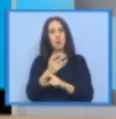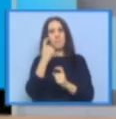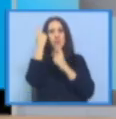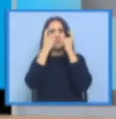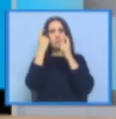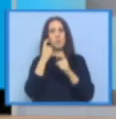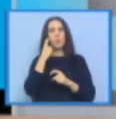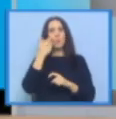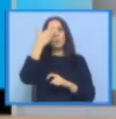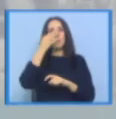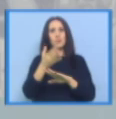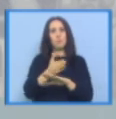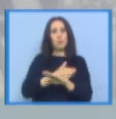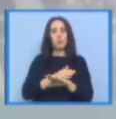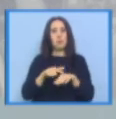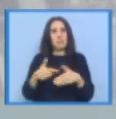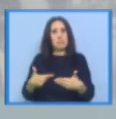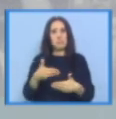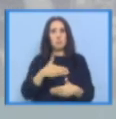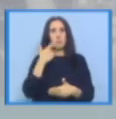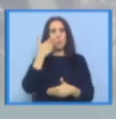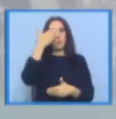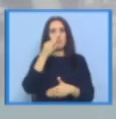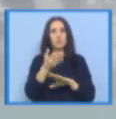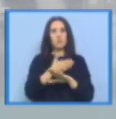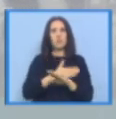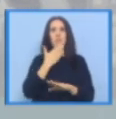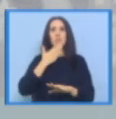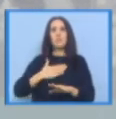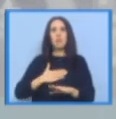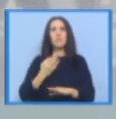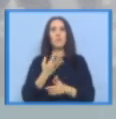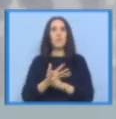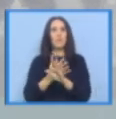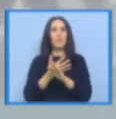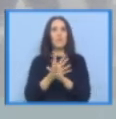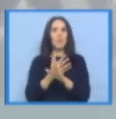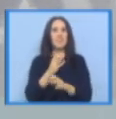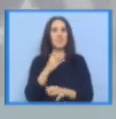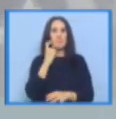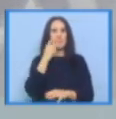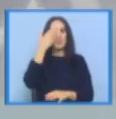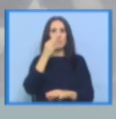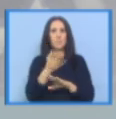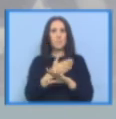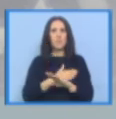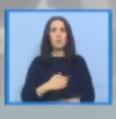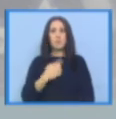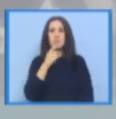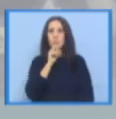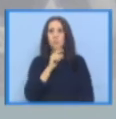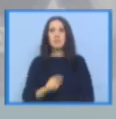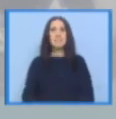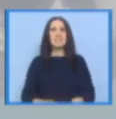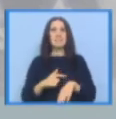reflexão quaresmal que, neste período da Quaresma, nos leva então depois a esse fogo da Páscoa. Não sei se posso ainda dizer... Não